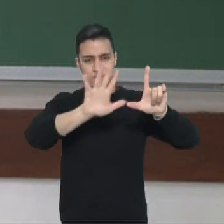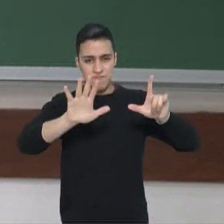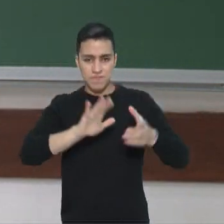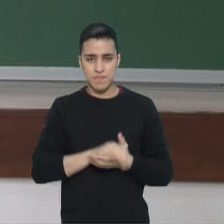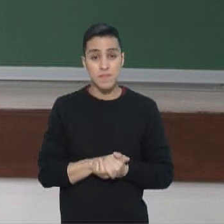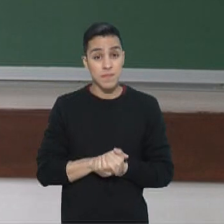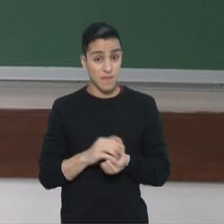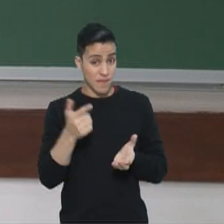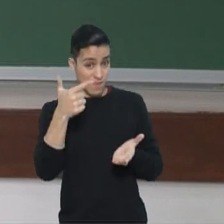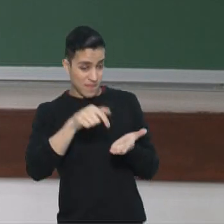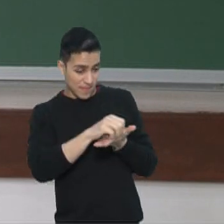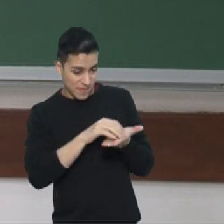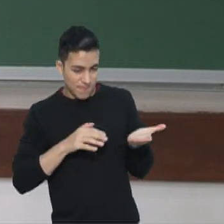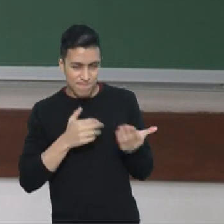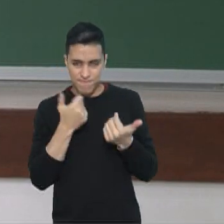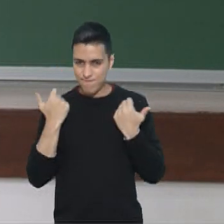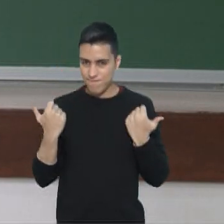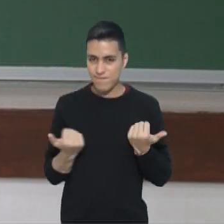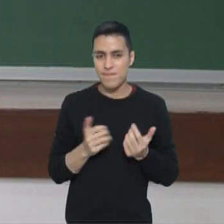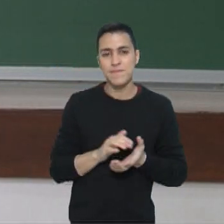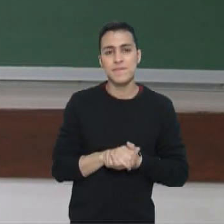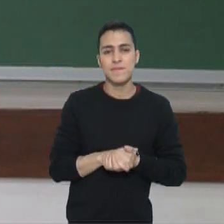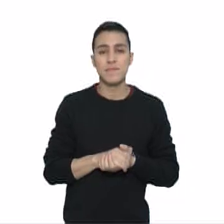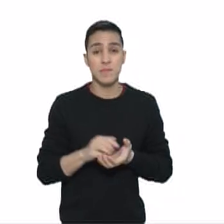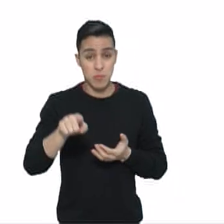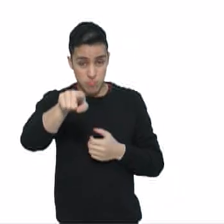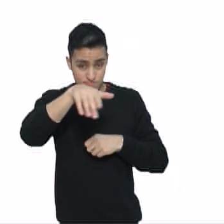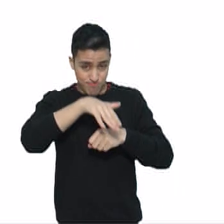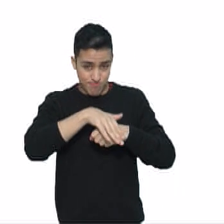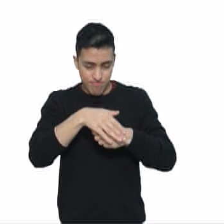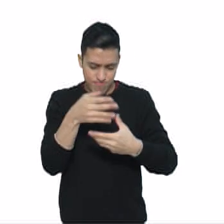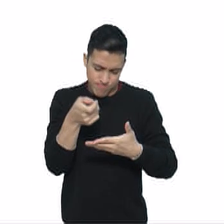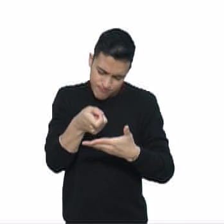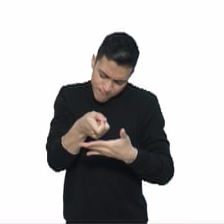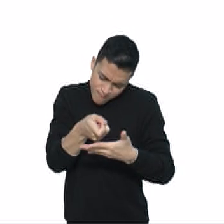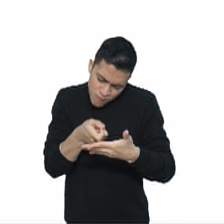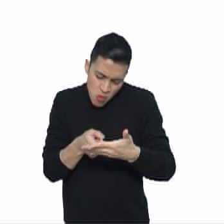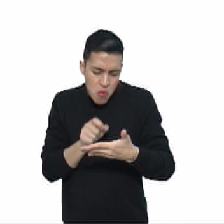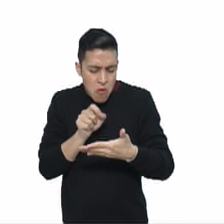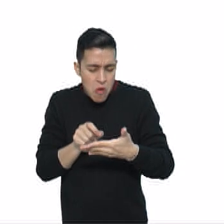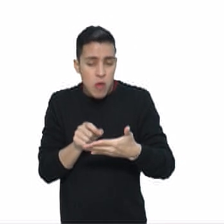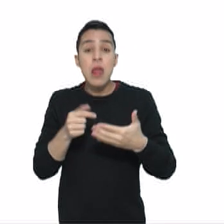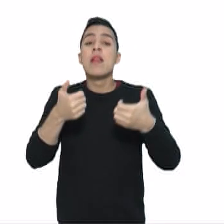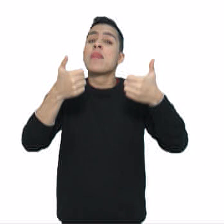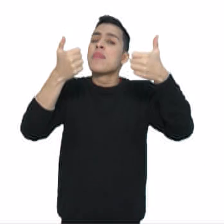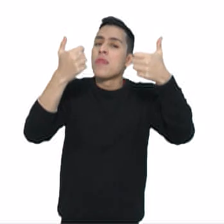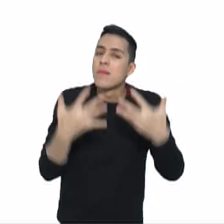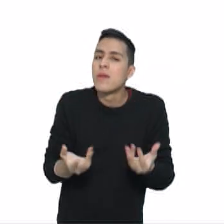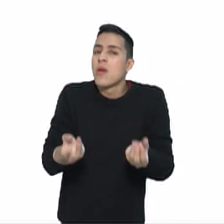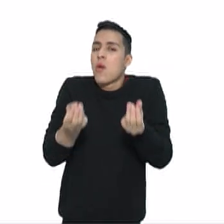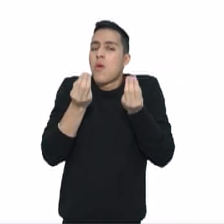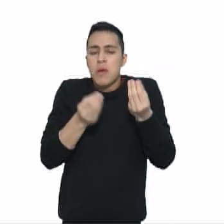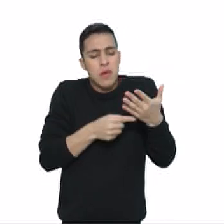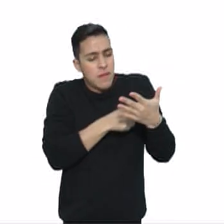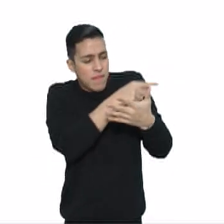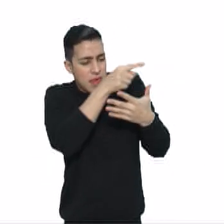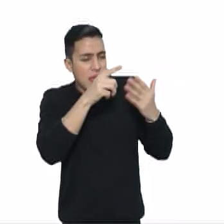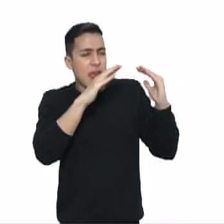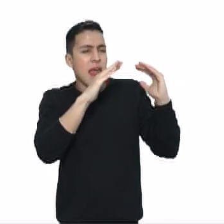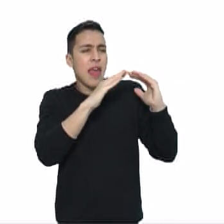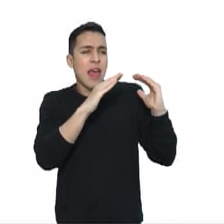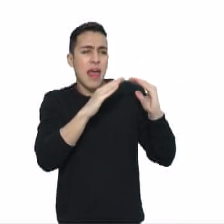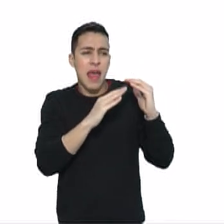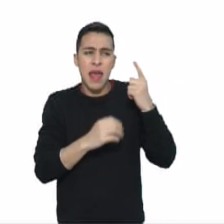Vamos então para mais uma atividade, pessoal. Escreva em seu caderno. Explique como eram as seguintes habitações